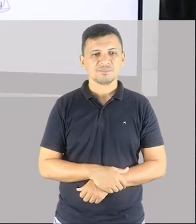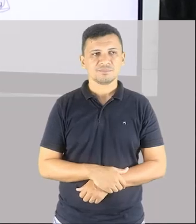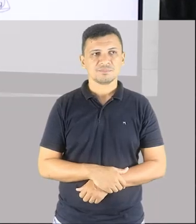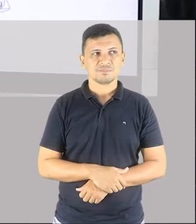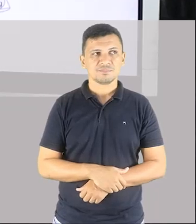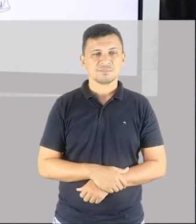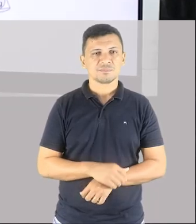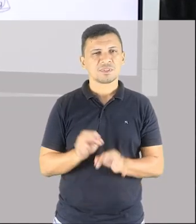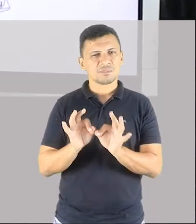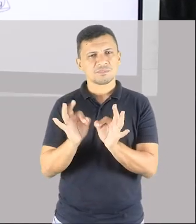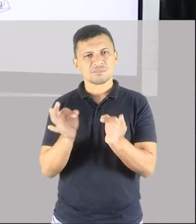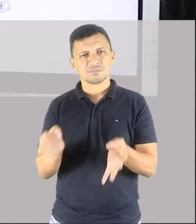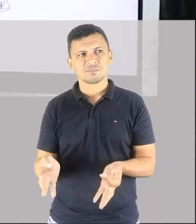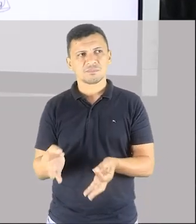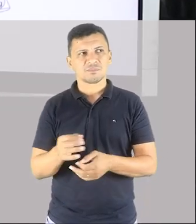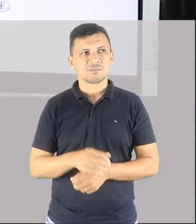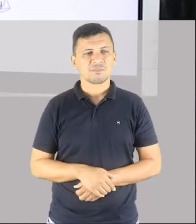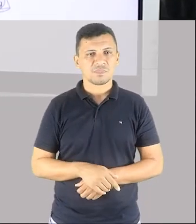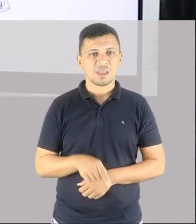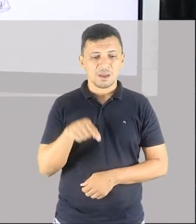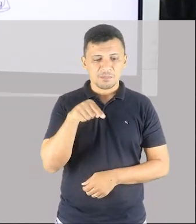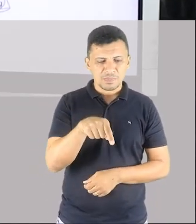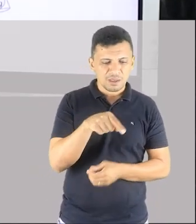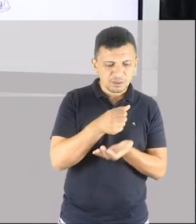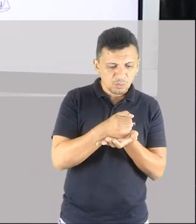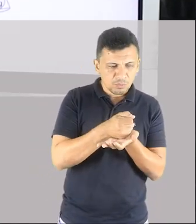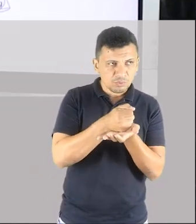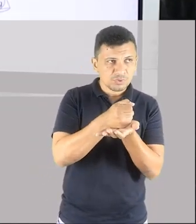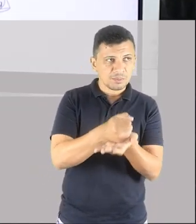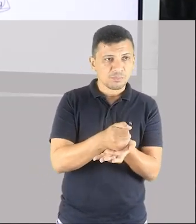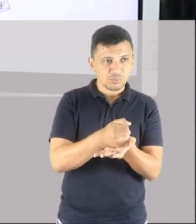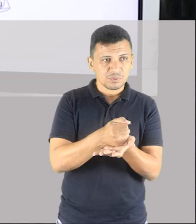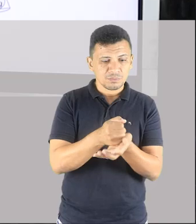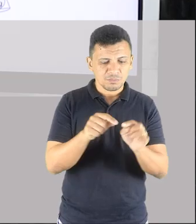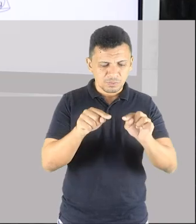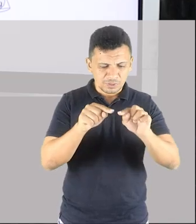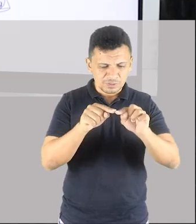De forma mais simples. Bem aqui é o ponto de apoio, né?